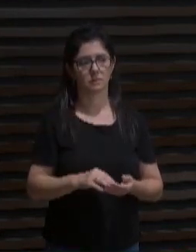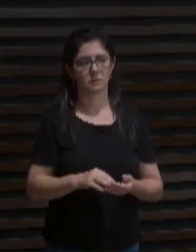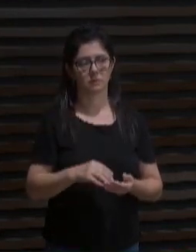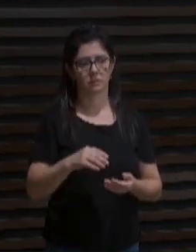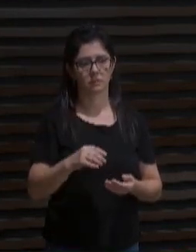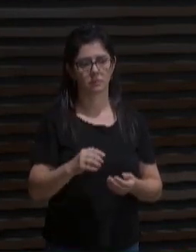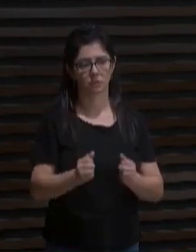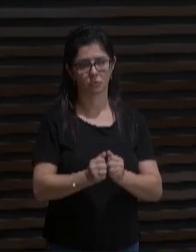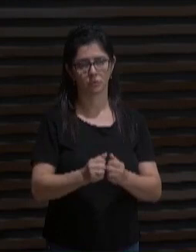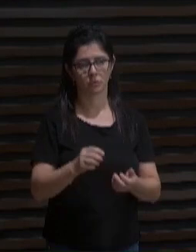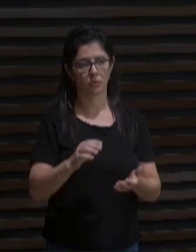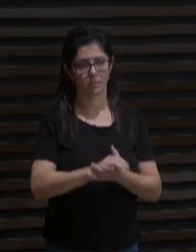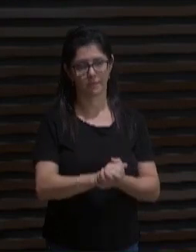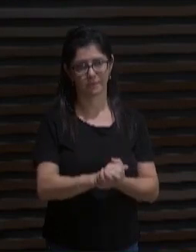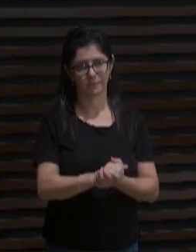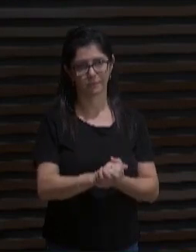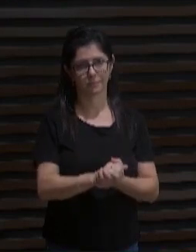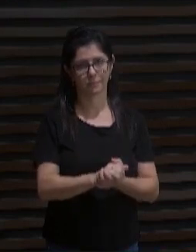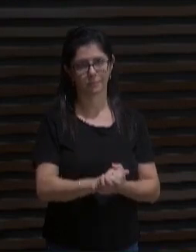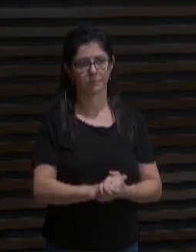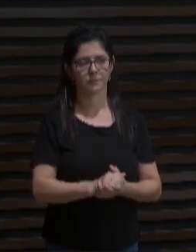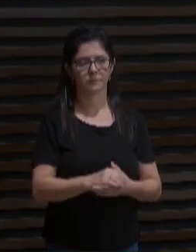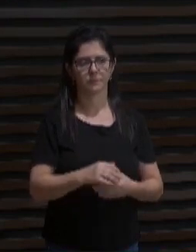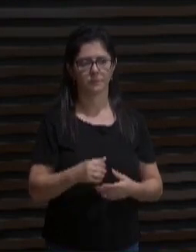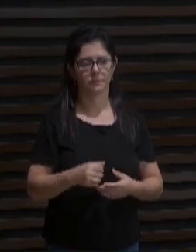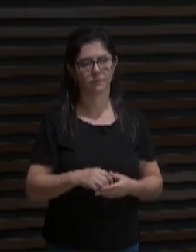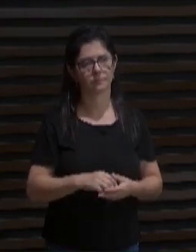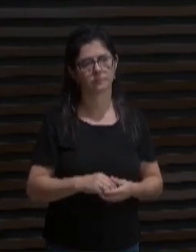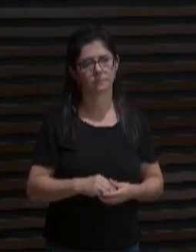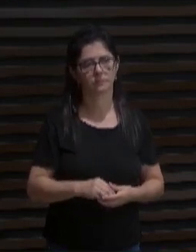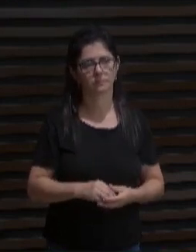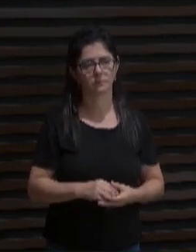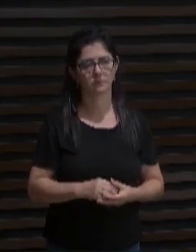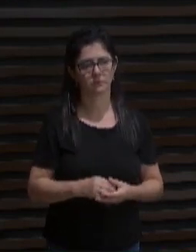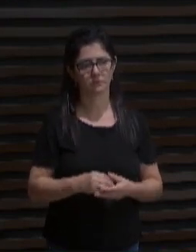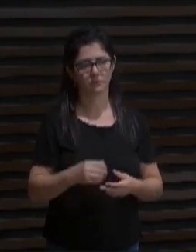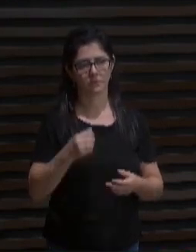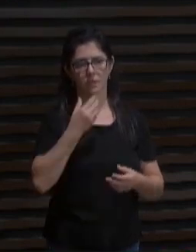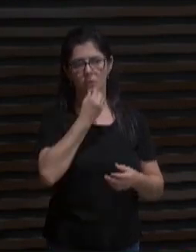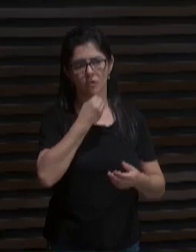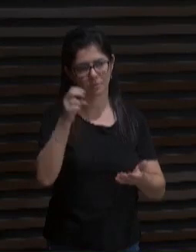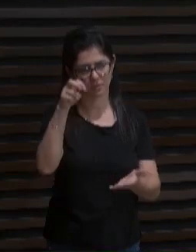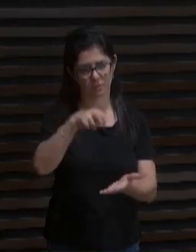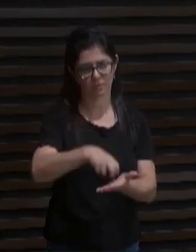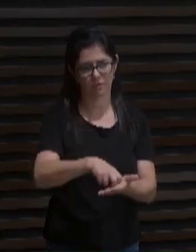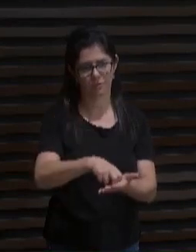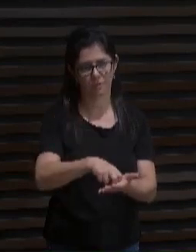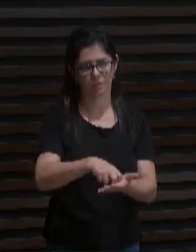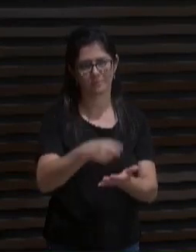Em 1948, ele colocou-se de joelho na Inglaterra e disse: